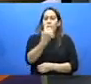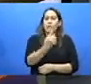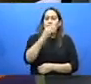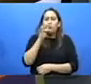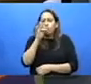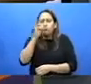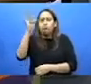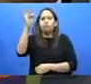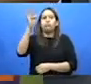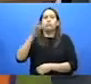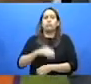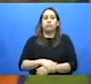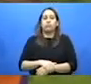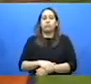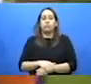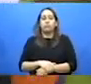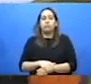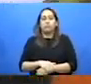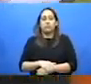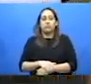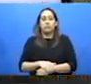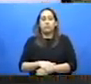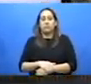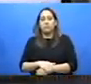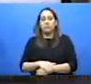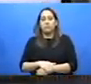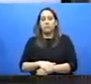flores. Vamos lá?